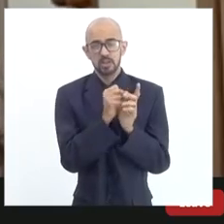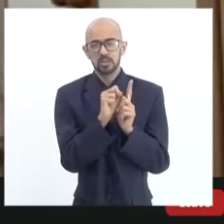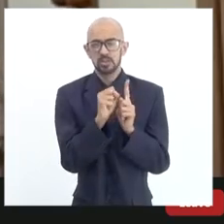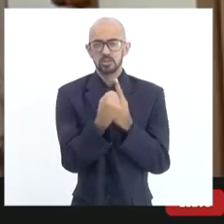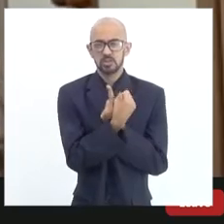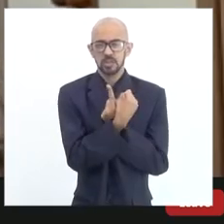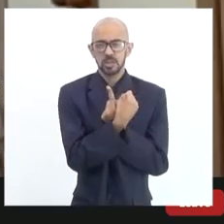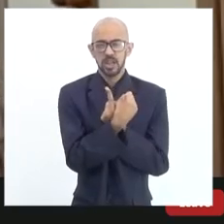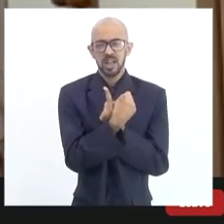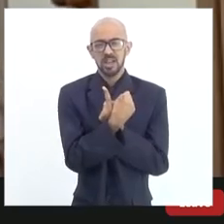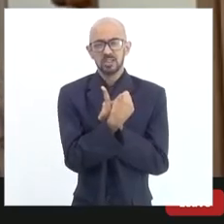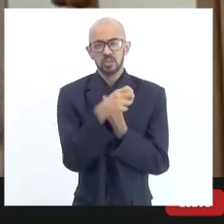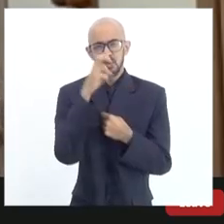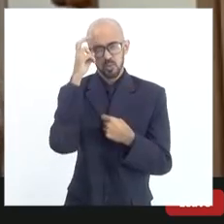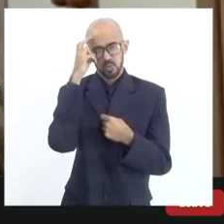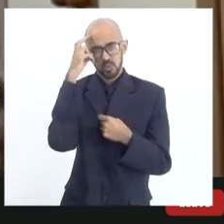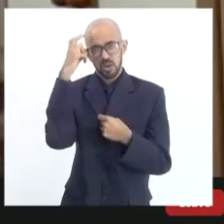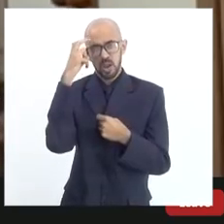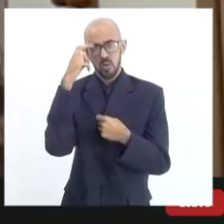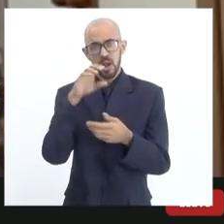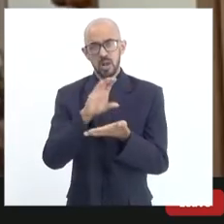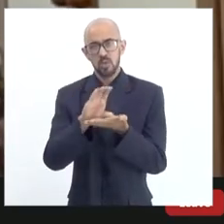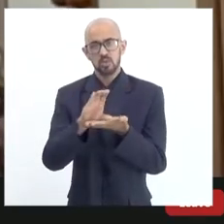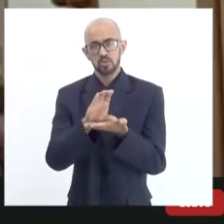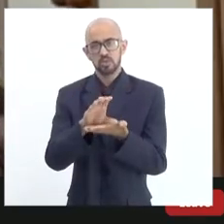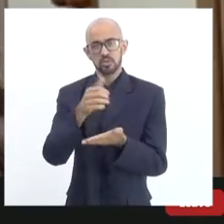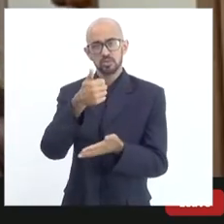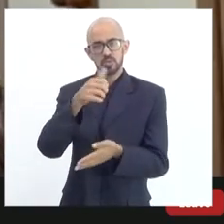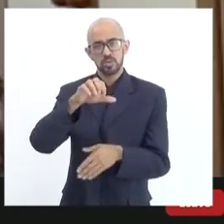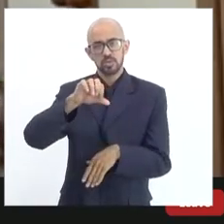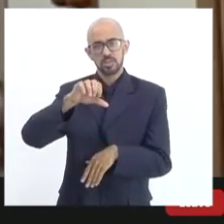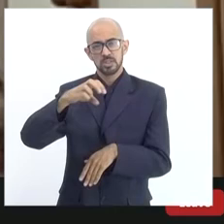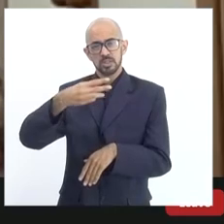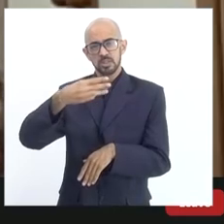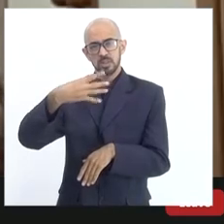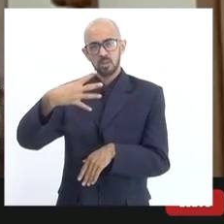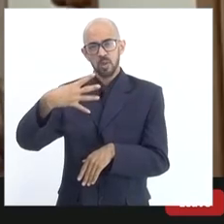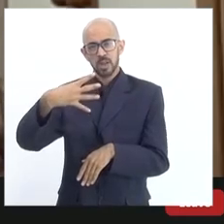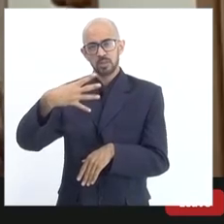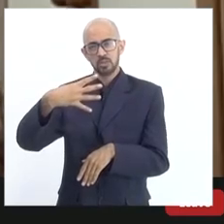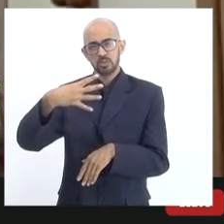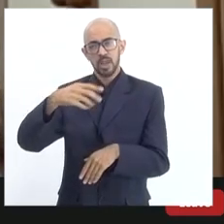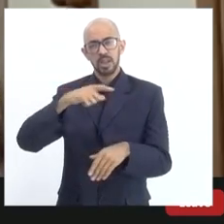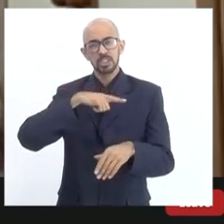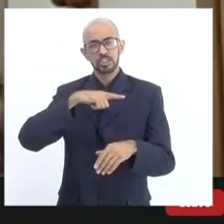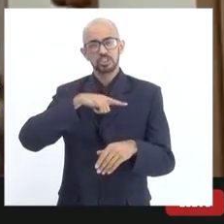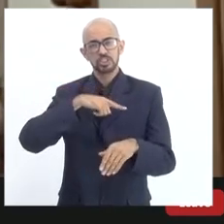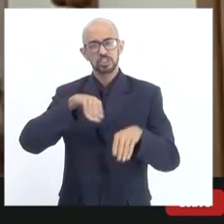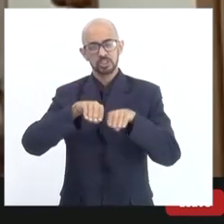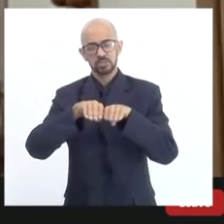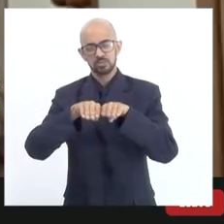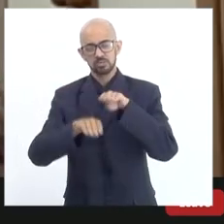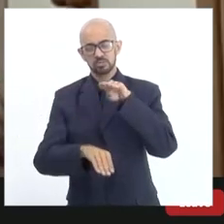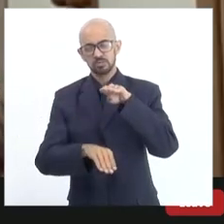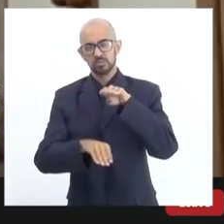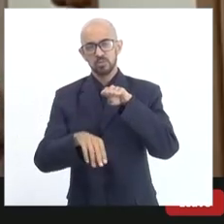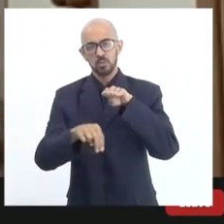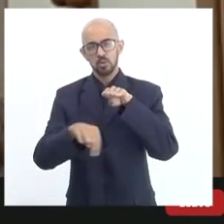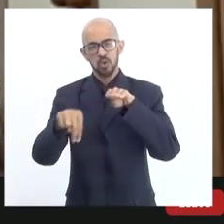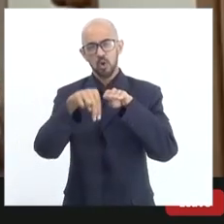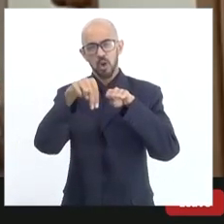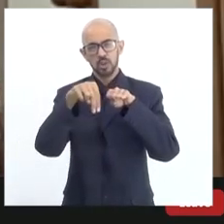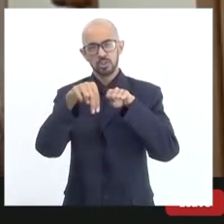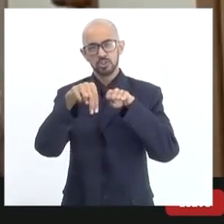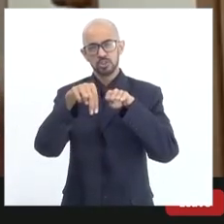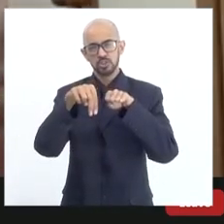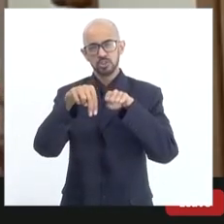A Constituição de 1934, ela previa, né, a eugenia como um norte de política pública.